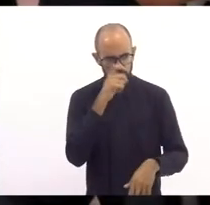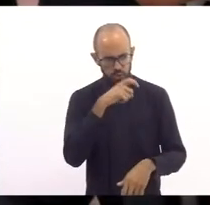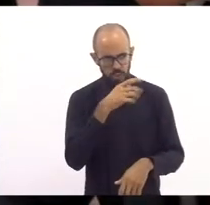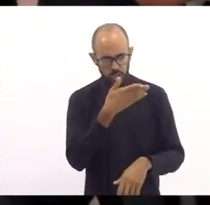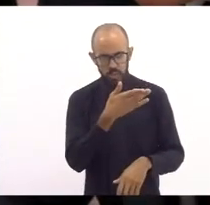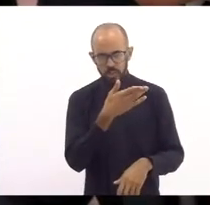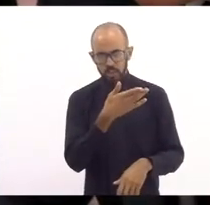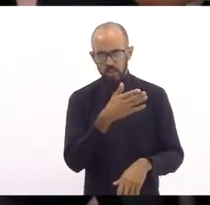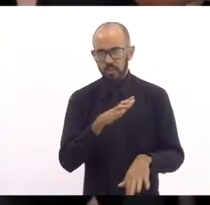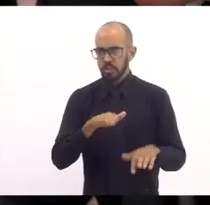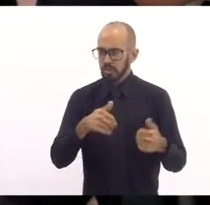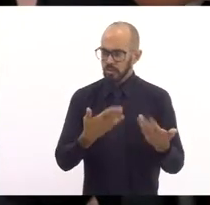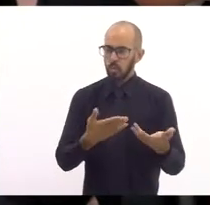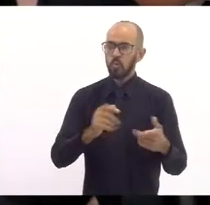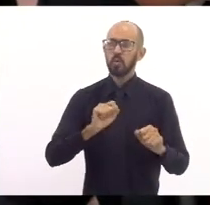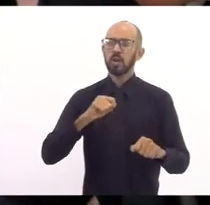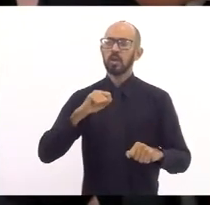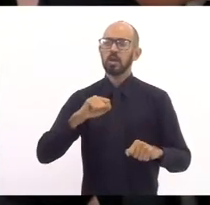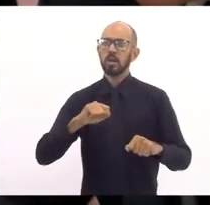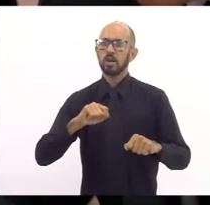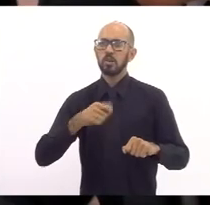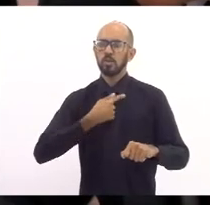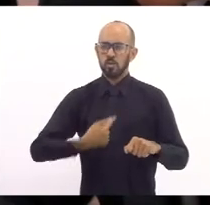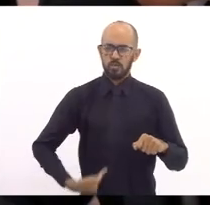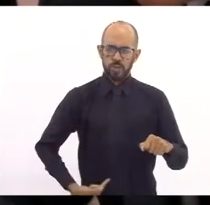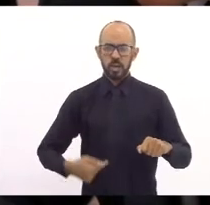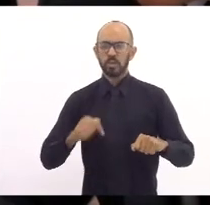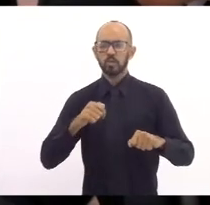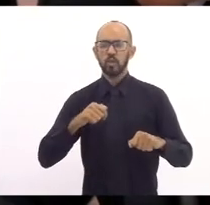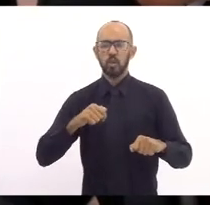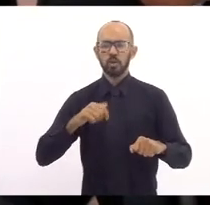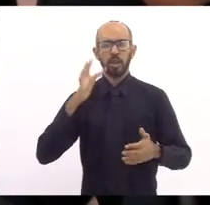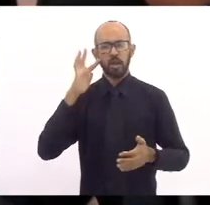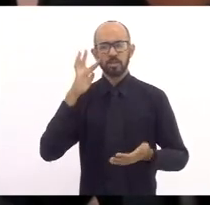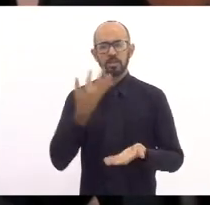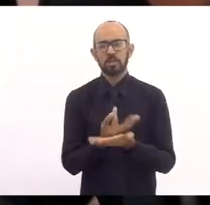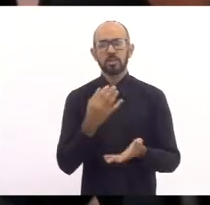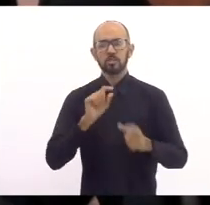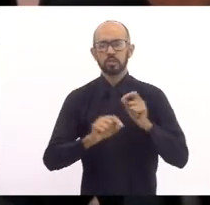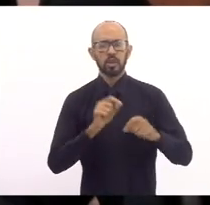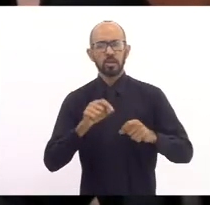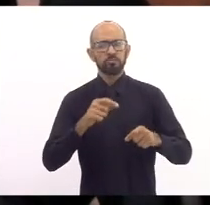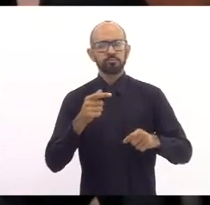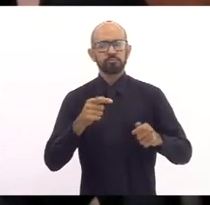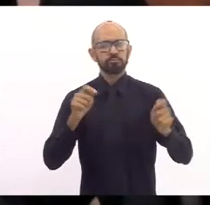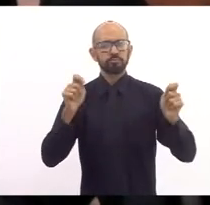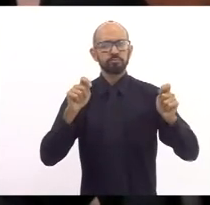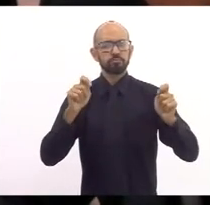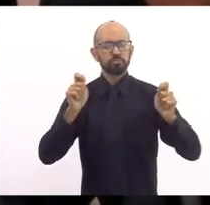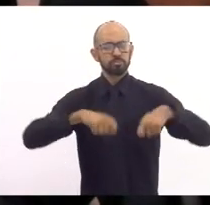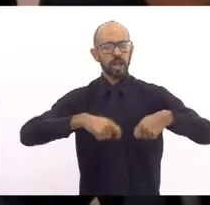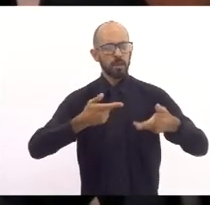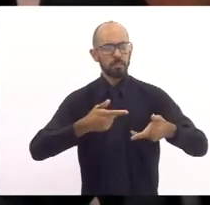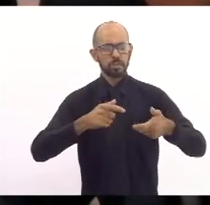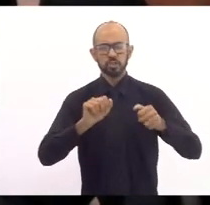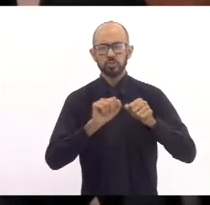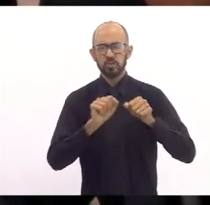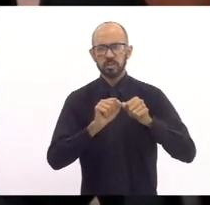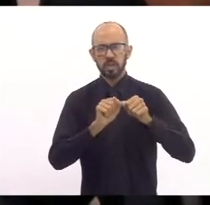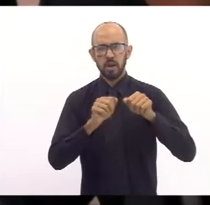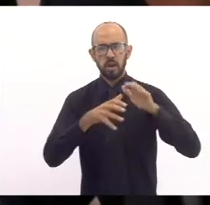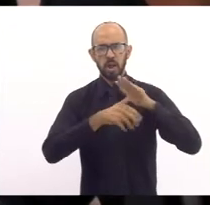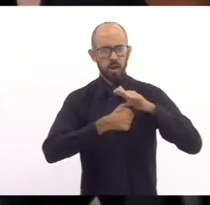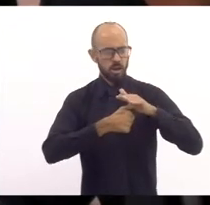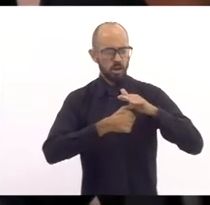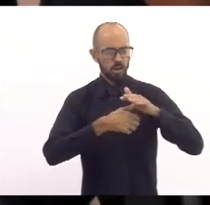tem firmeza para alcançar, e nesse aspecto tem, de que não há uma lógica sustentável no sentido de ter um número tão grande